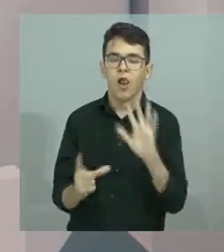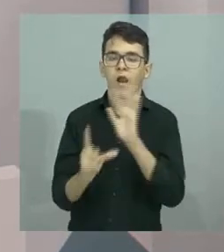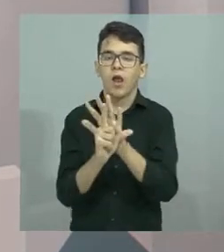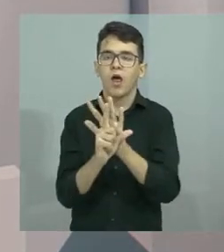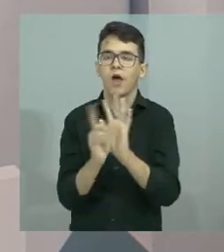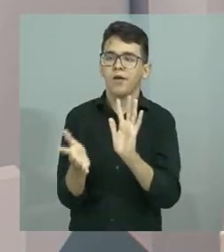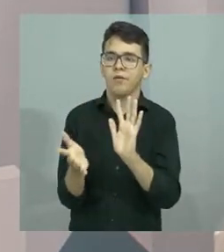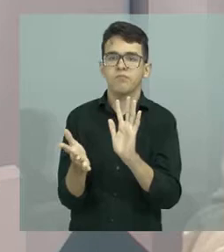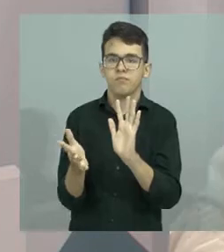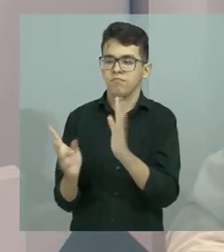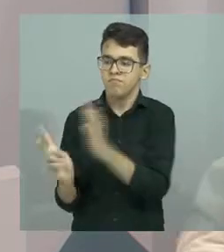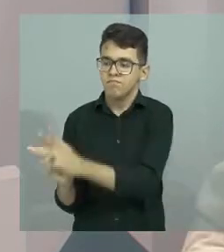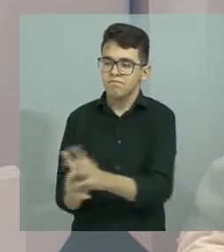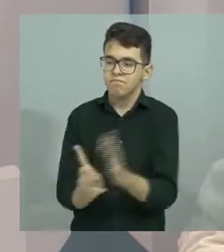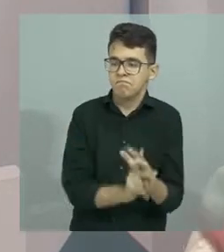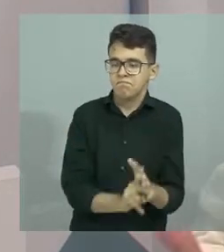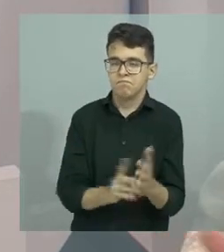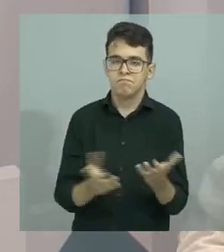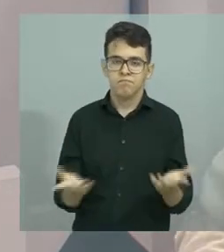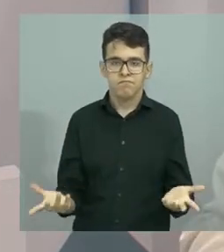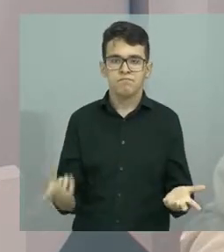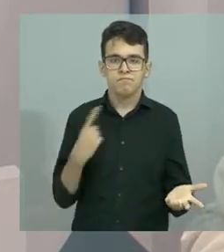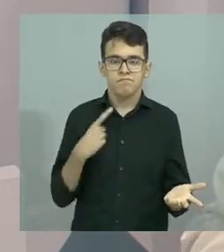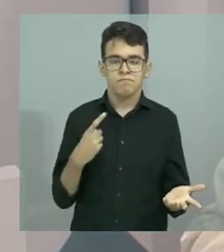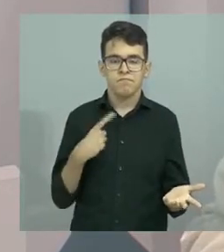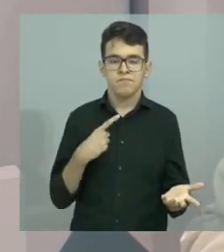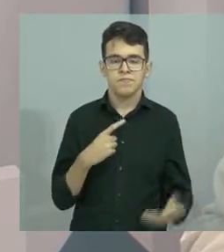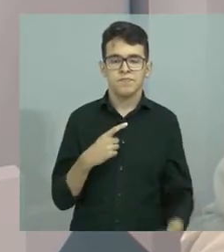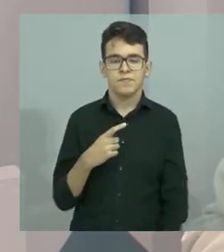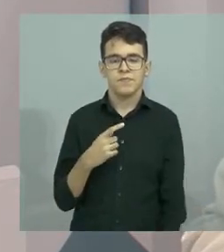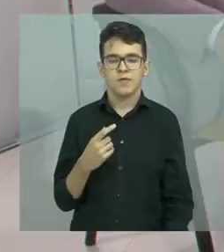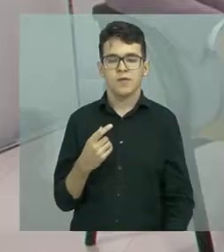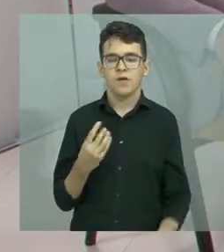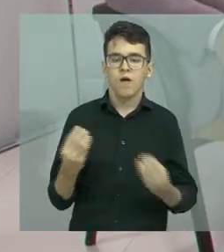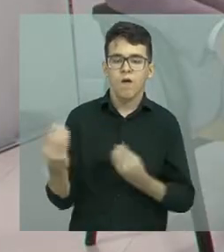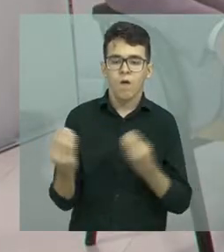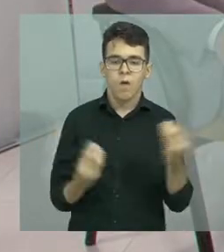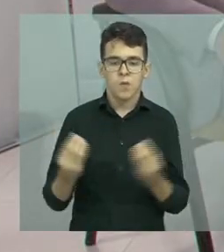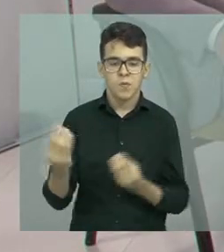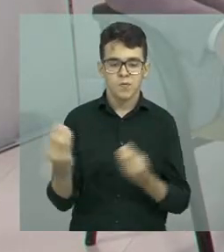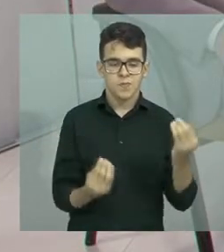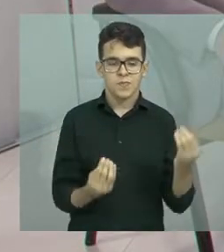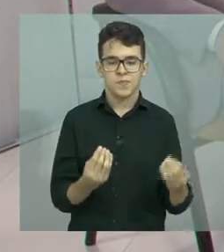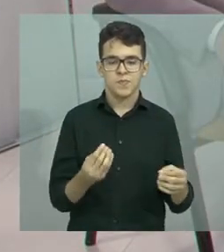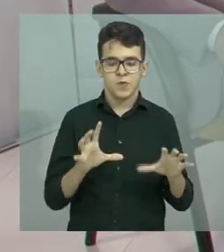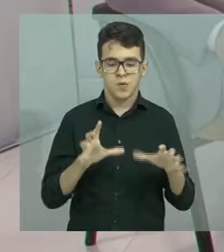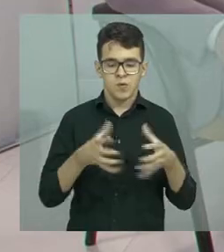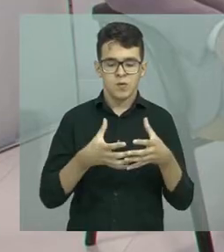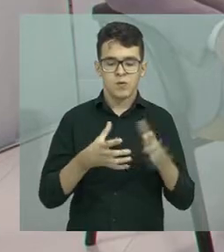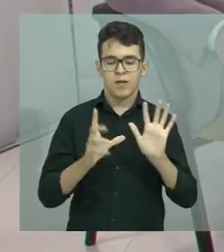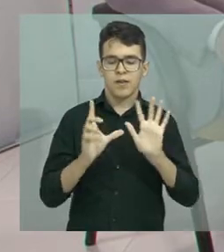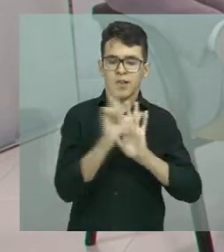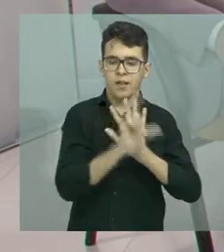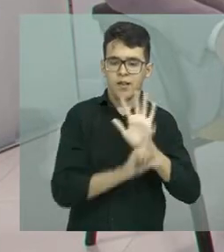os municípios com a anuência do Legislativo Estadual, dentre outras